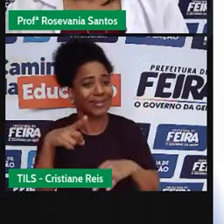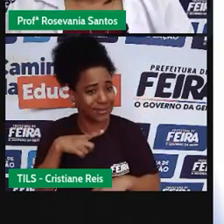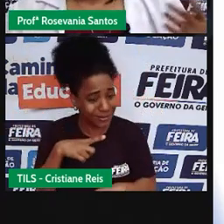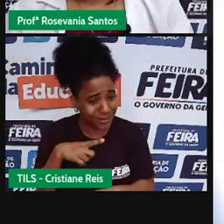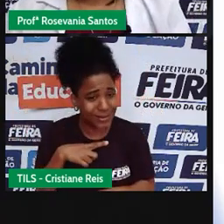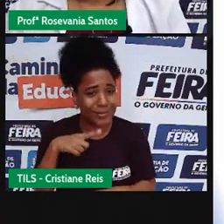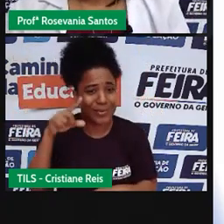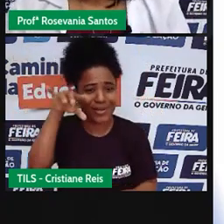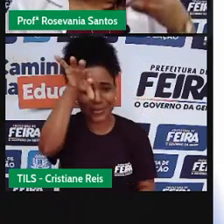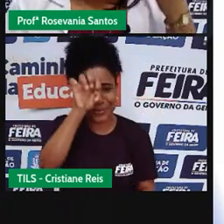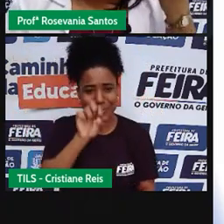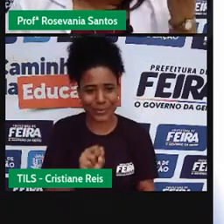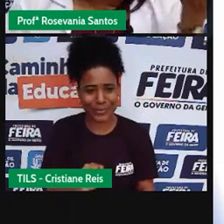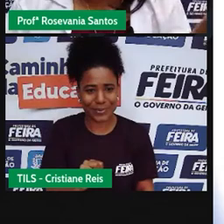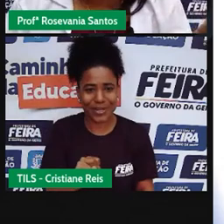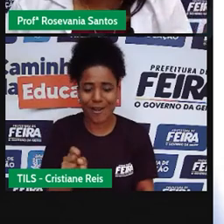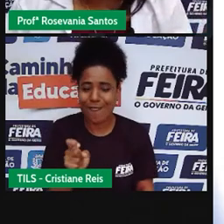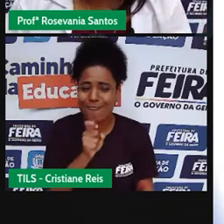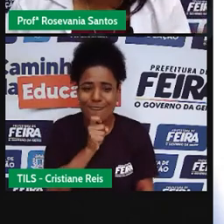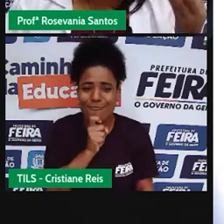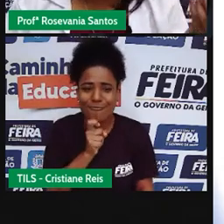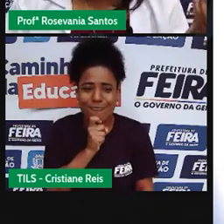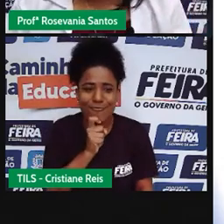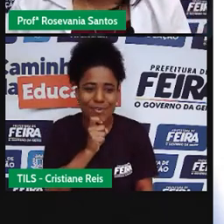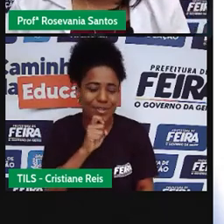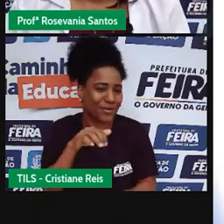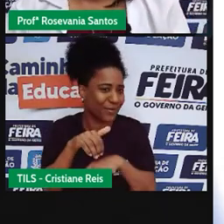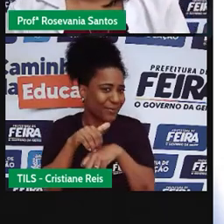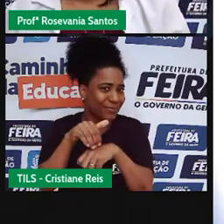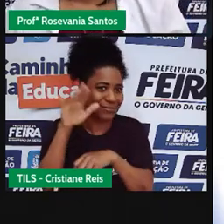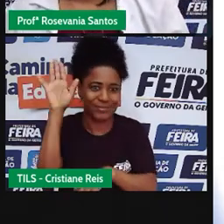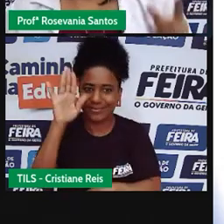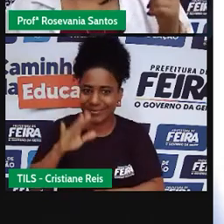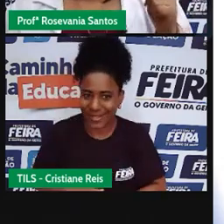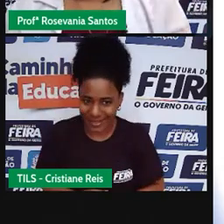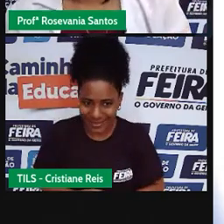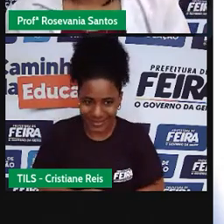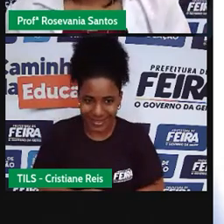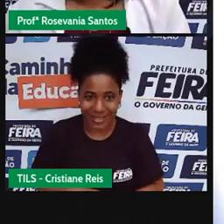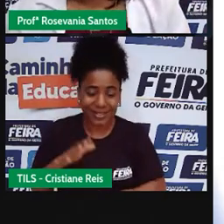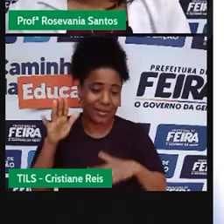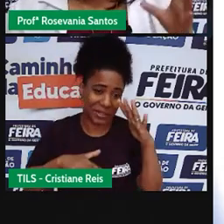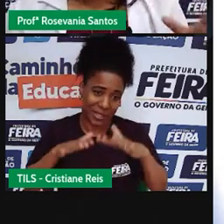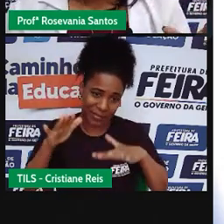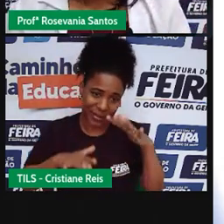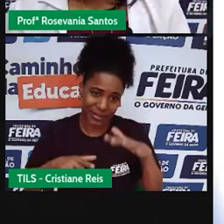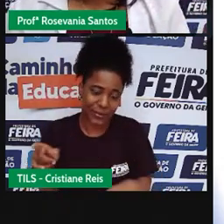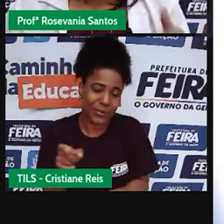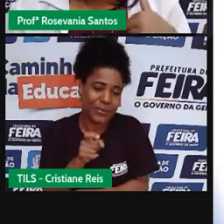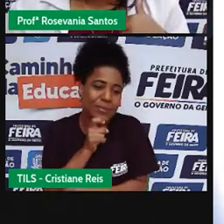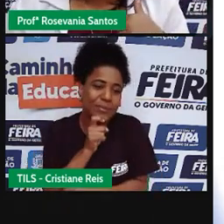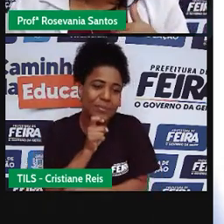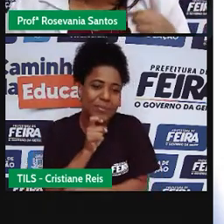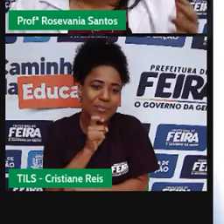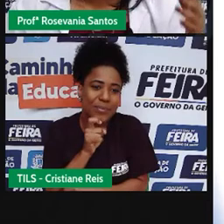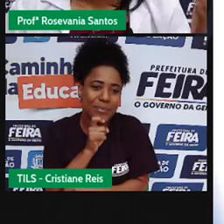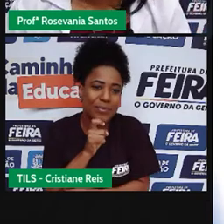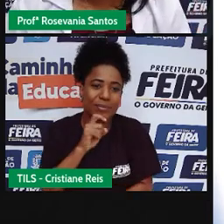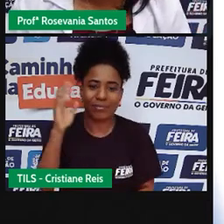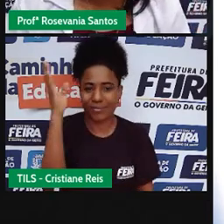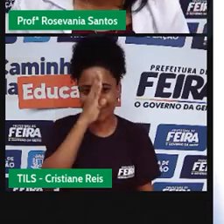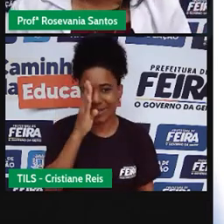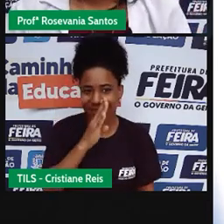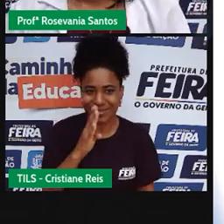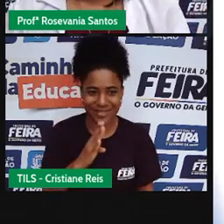país e é o local onde a gente pode, a depender se o inverno for bastante rigoroso, ver neve. Então, a gente pode dizer que o nosso país é